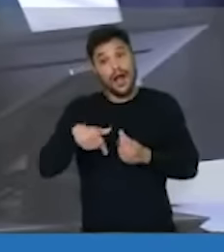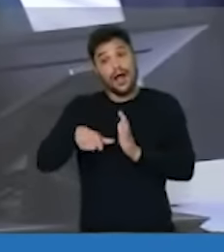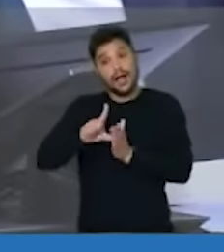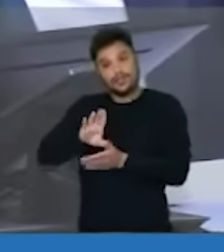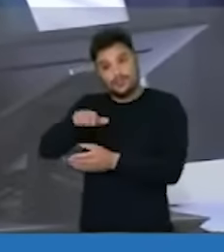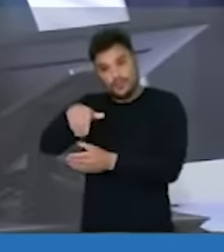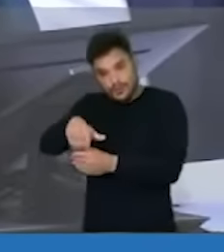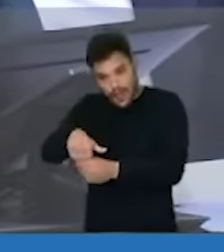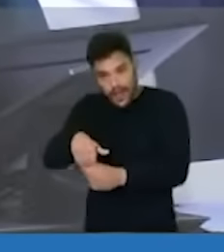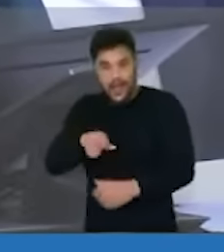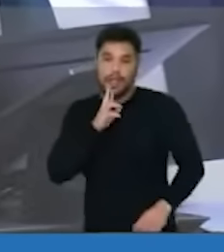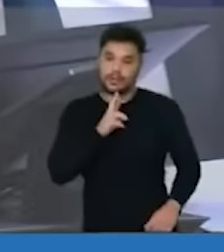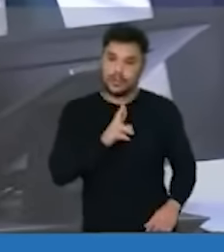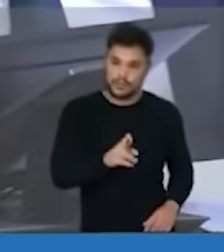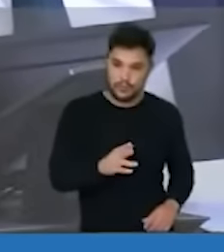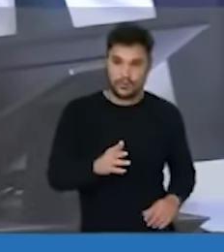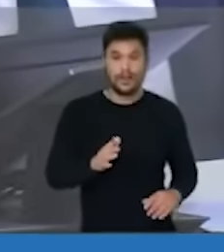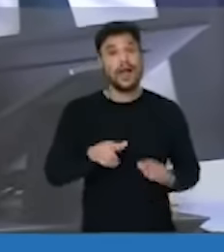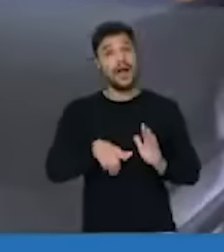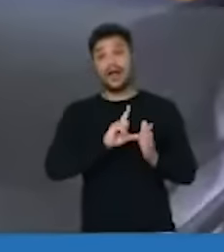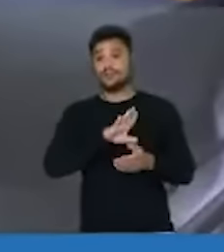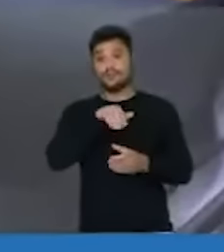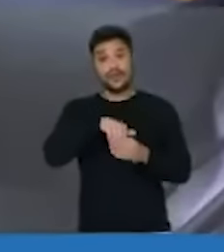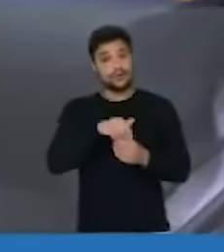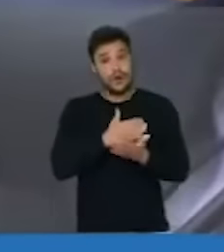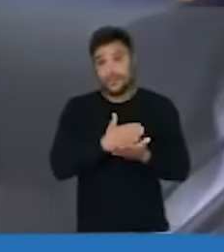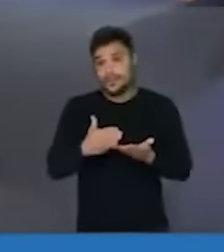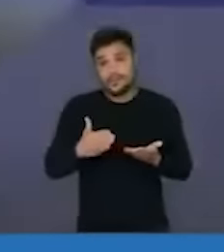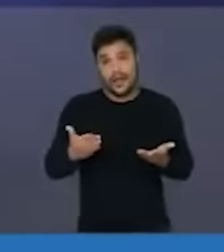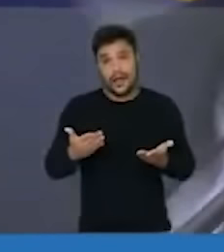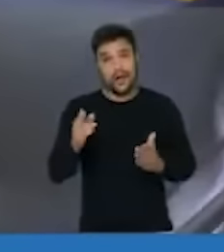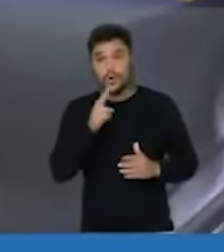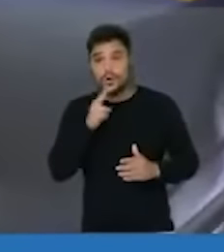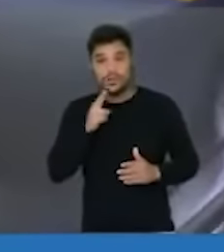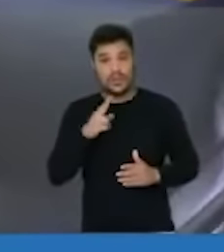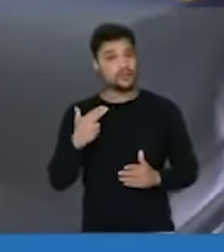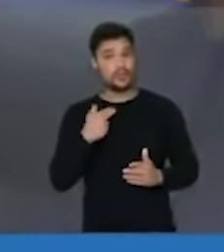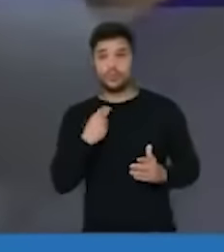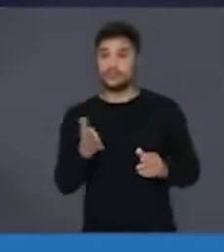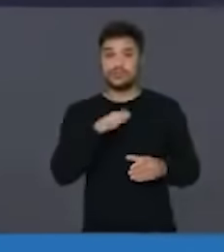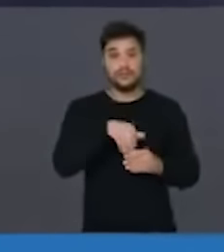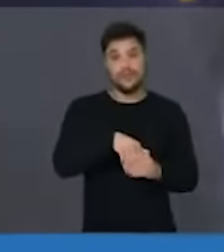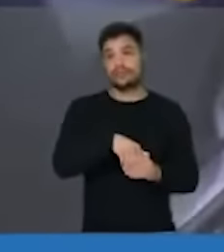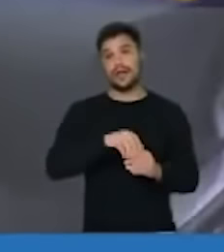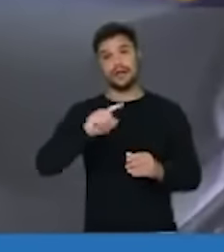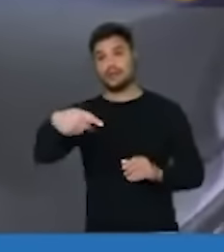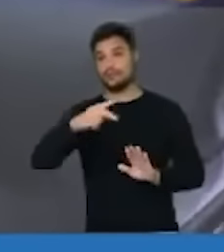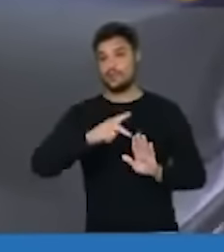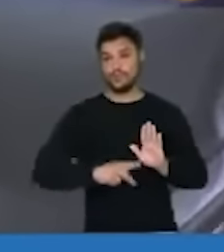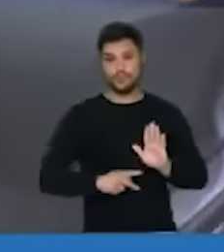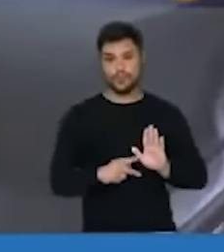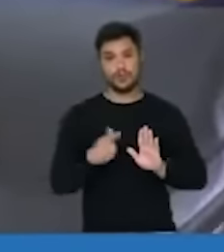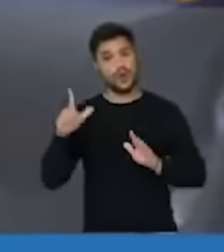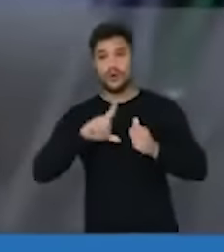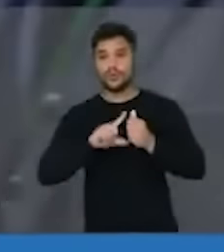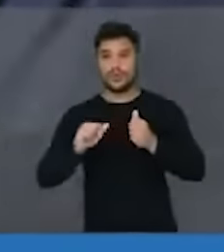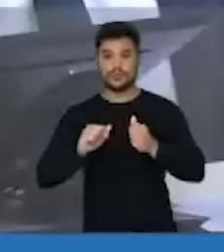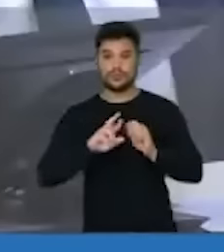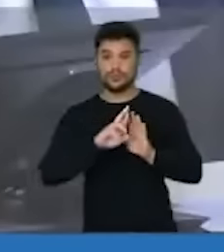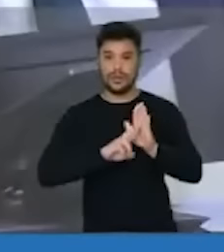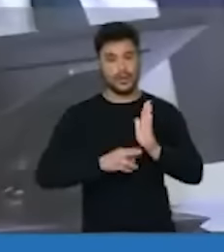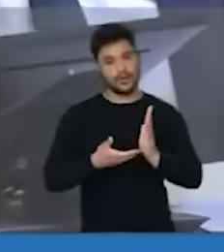votação da matéria. Antes da votação, não, antes da gente iniciar, porque a gente, urgência, votação, nem deveria ser votada votação, depois do projeto, votação, segundo outro artigo do regimento.